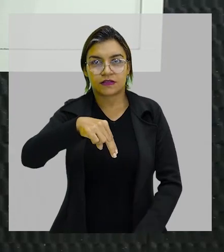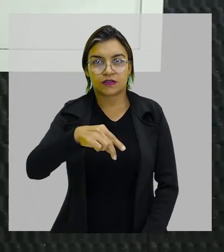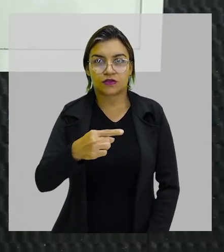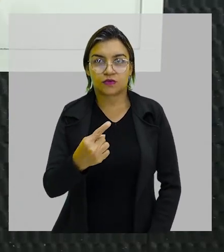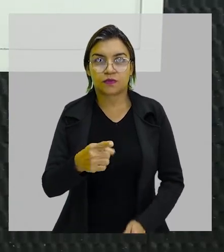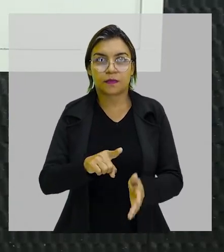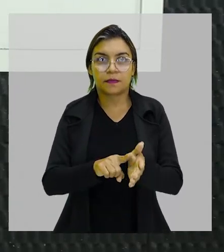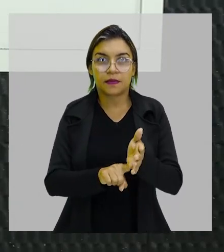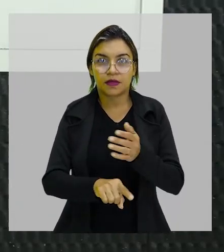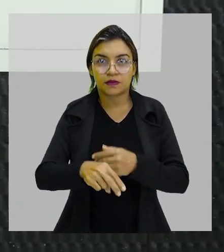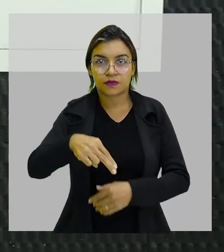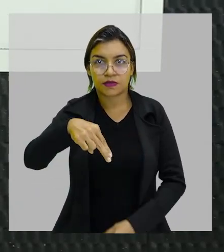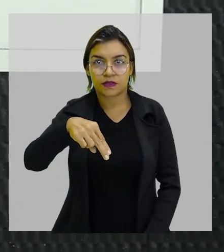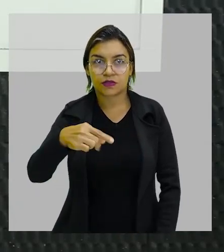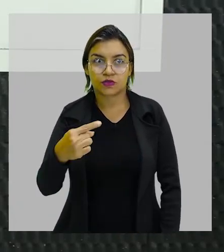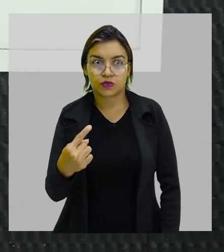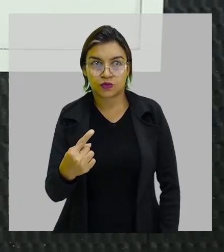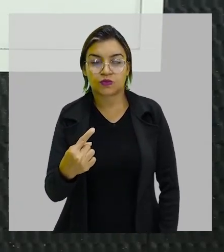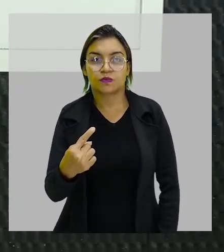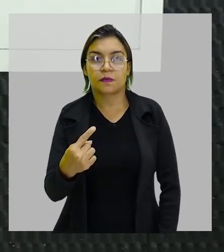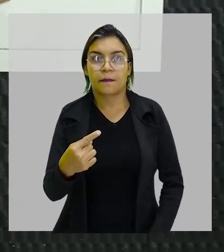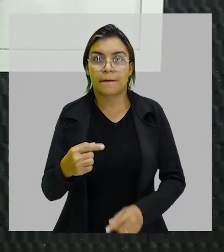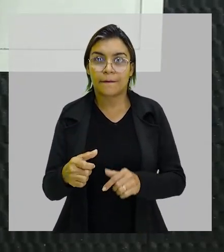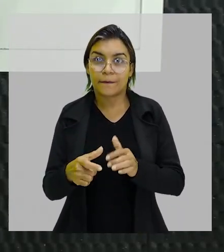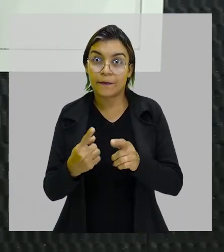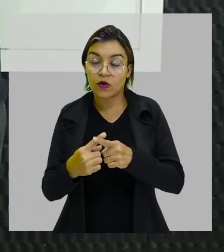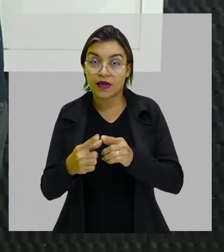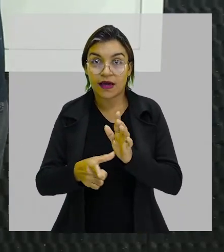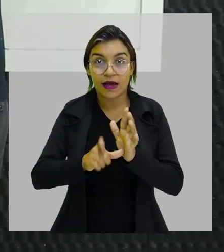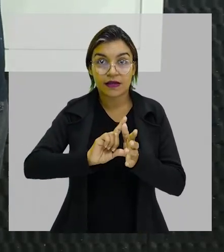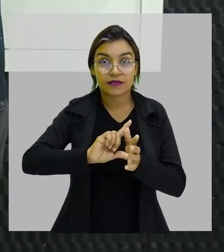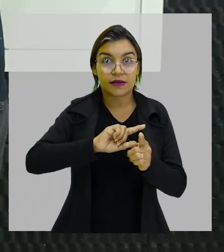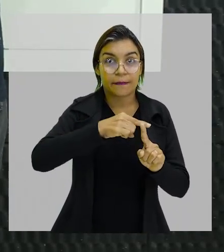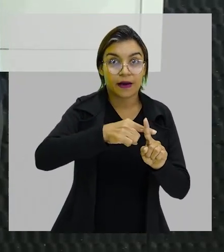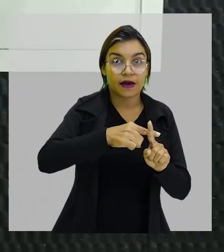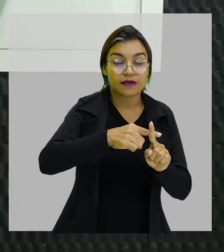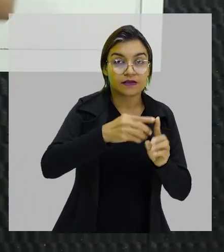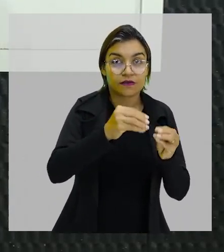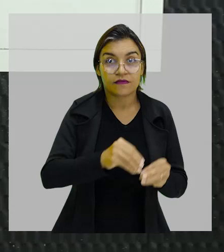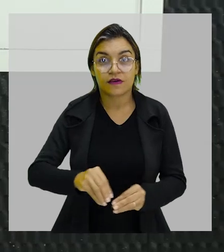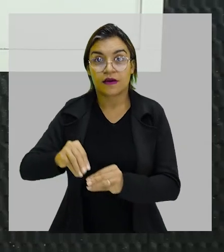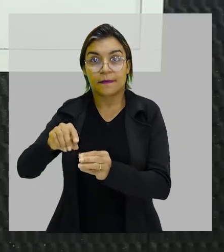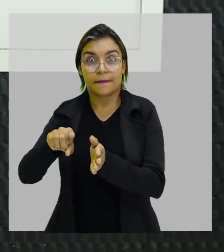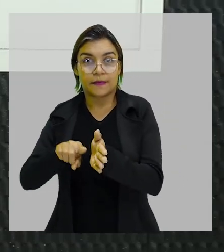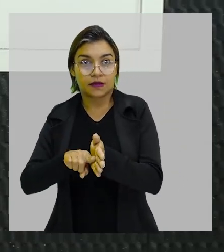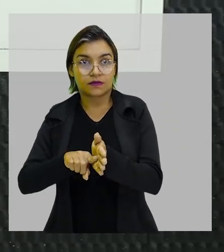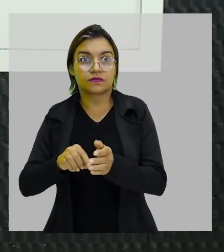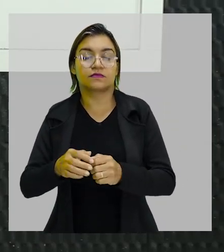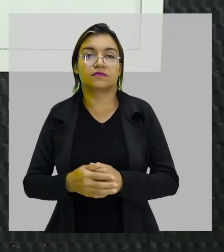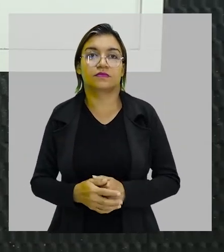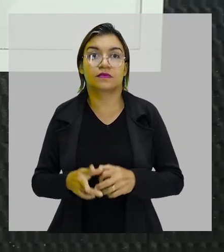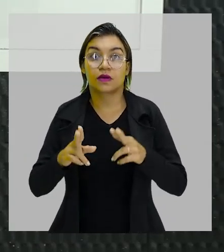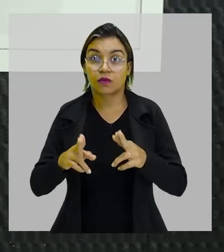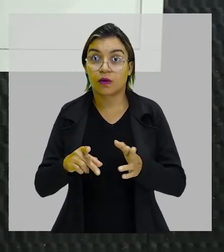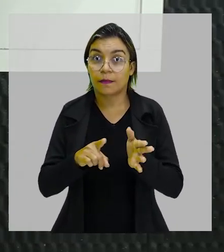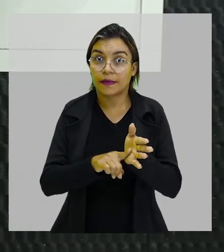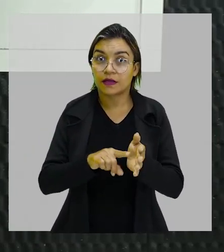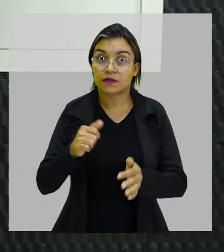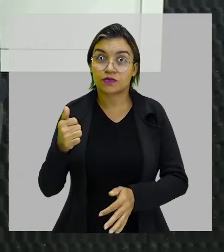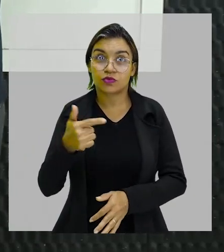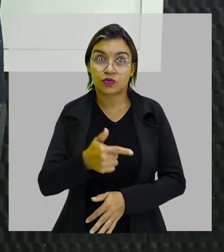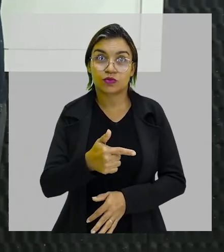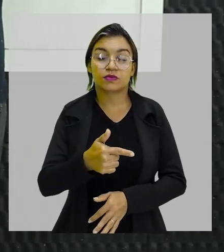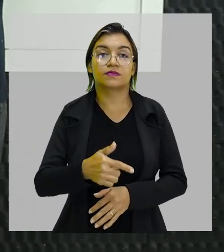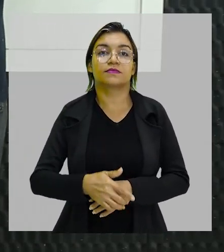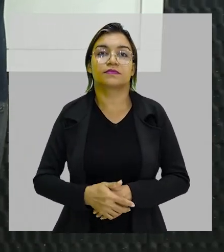menos N1, né, era mais, vem menos, vai ser igual a é menos 12. Então passa para o outro lado mais 12, né?